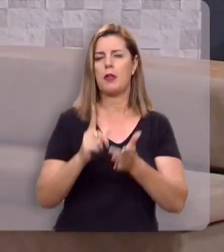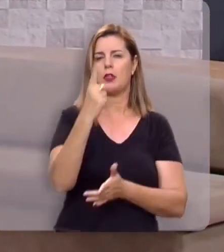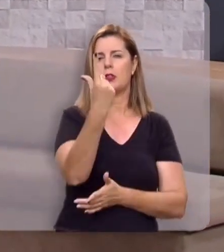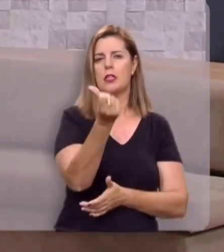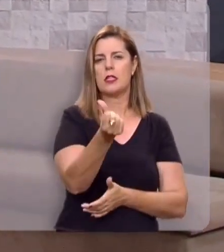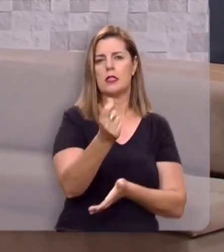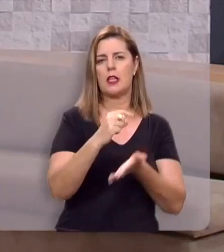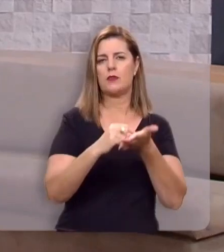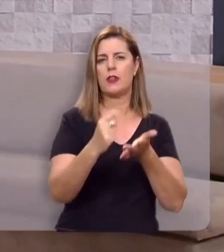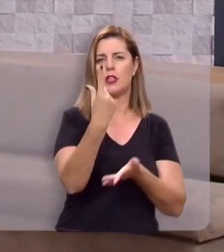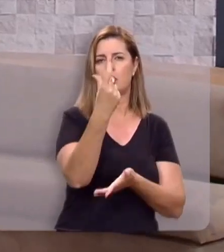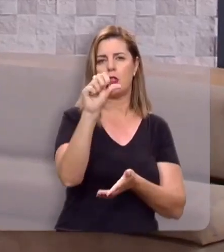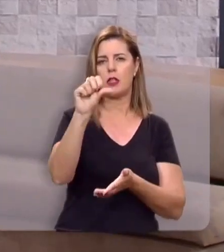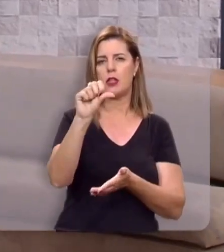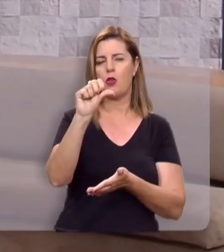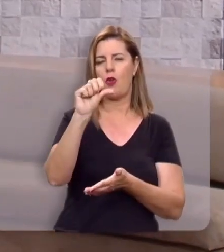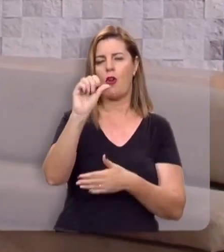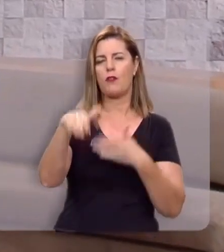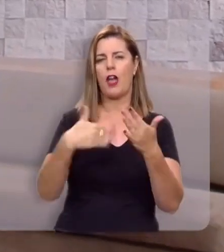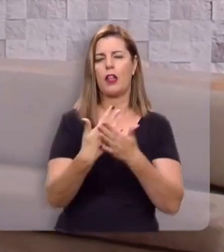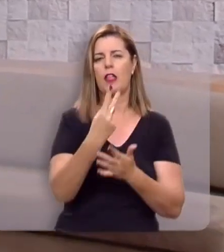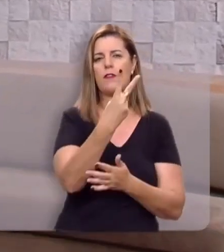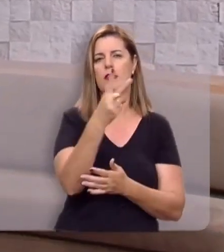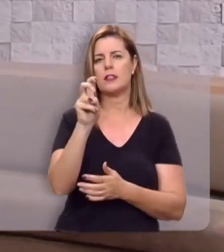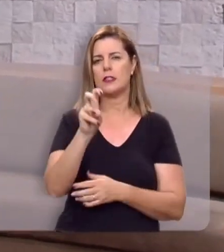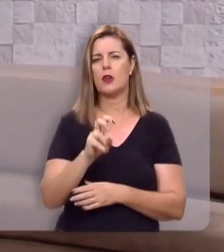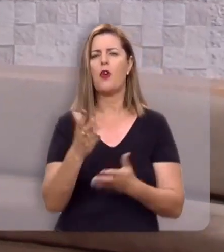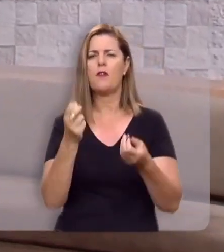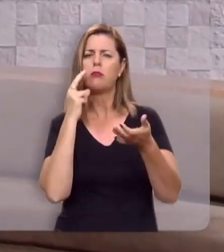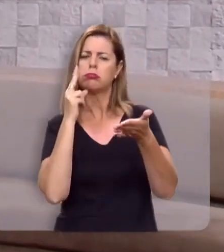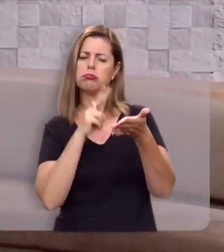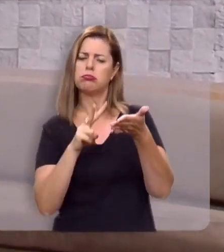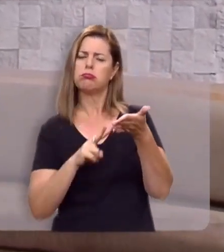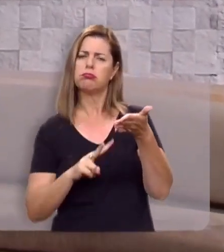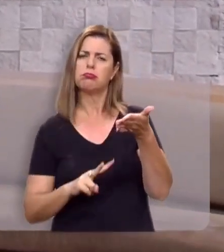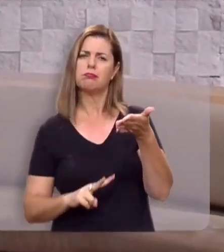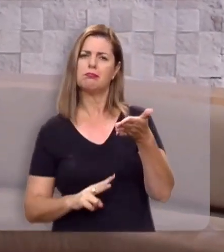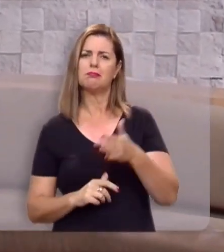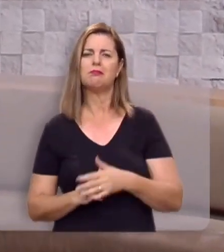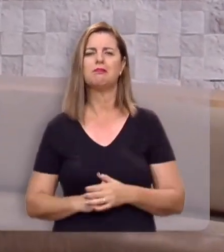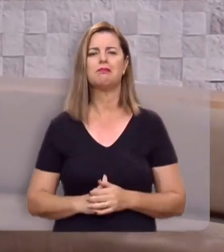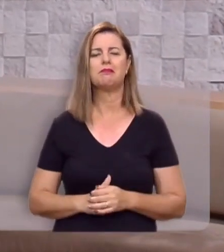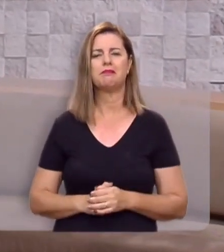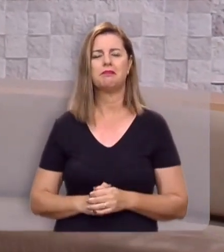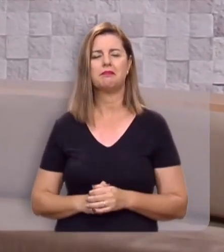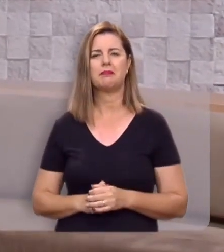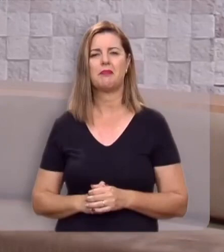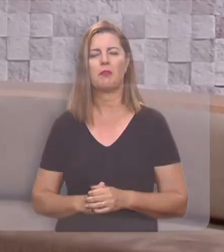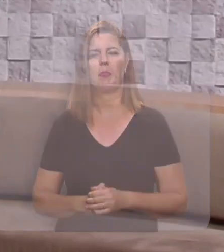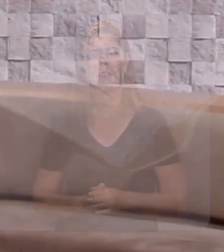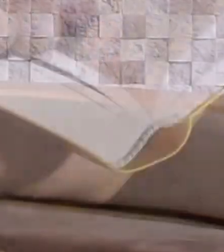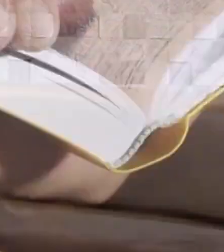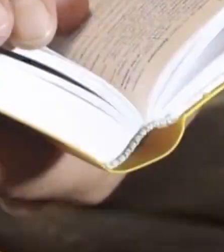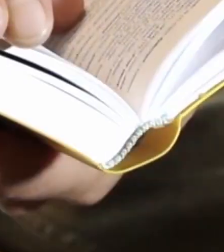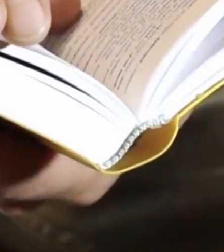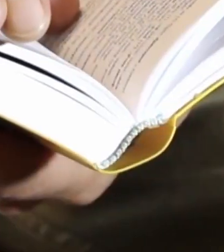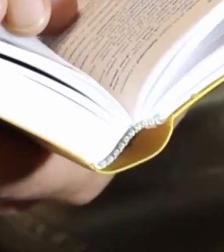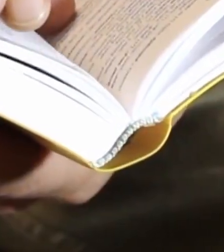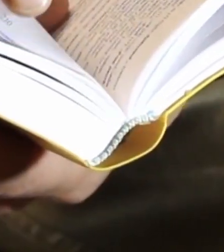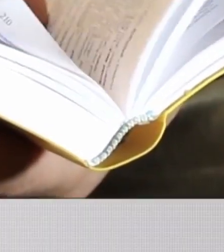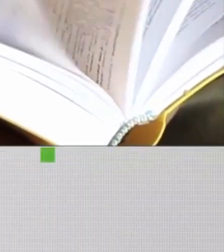16, versos 19 a 25. Vamos ouvir a leitura deste texto.